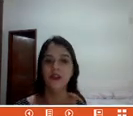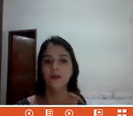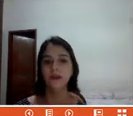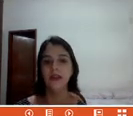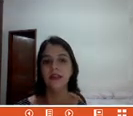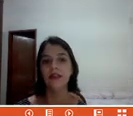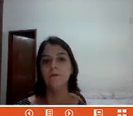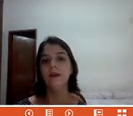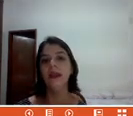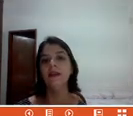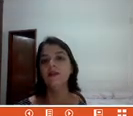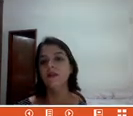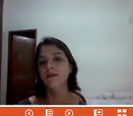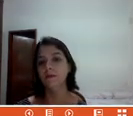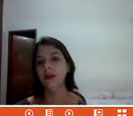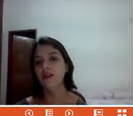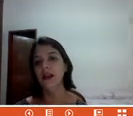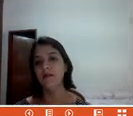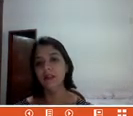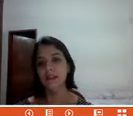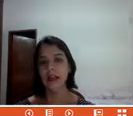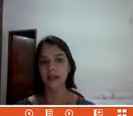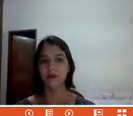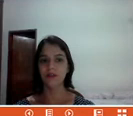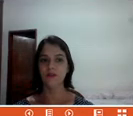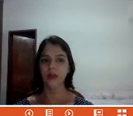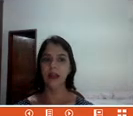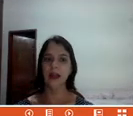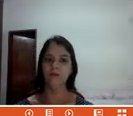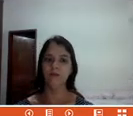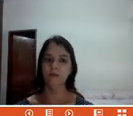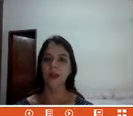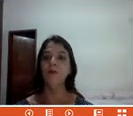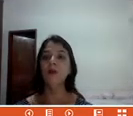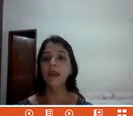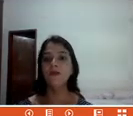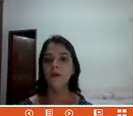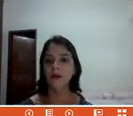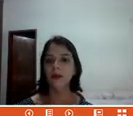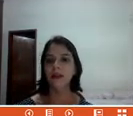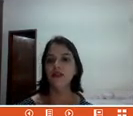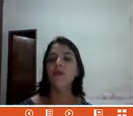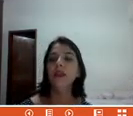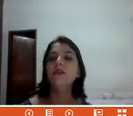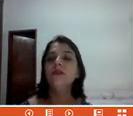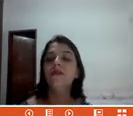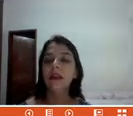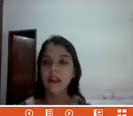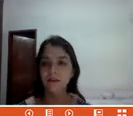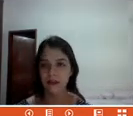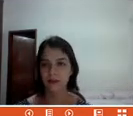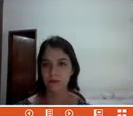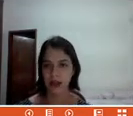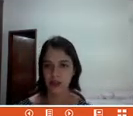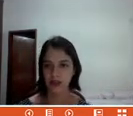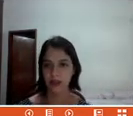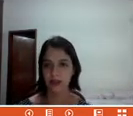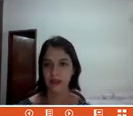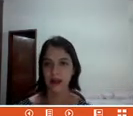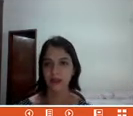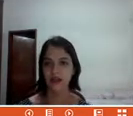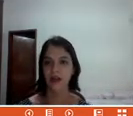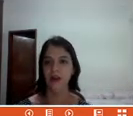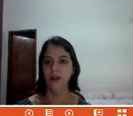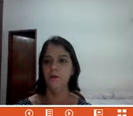conta disso, eles dependem exclusivamente da língua de sinais para se comunicar. Por isso é importante, por isso deveria fazer parte da